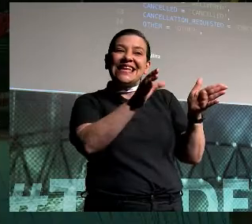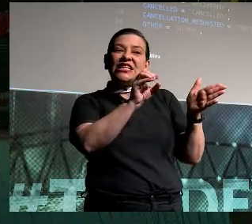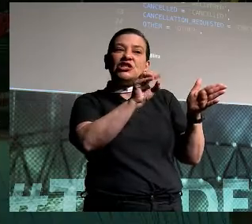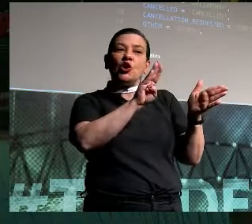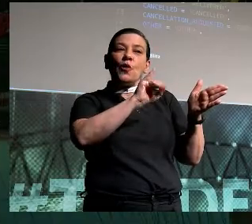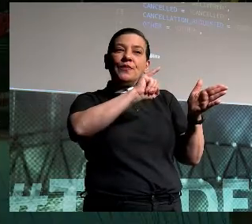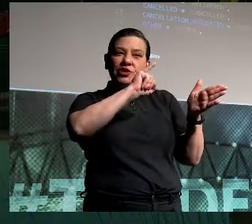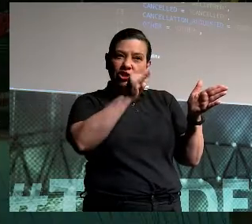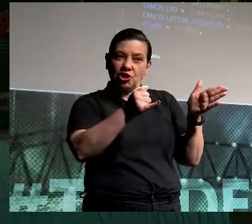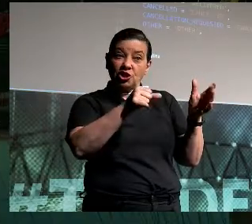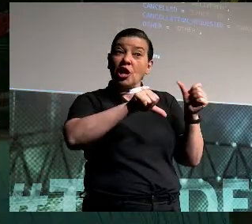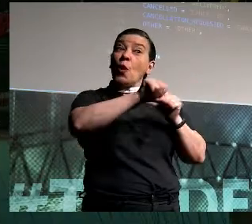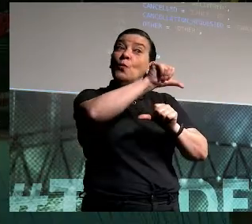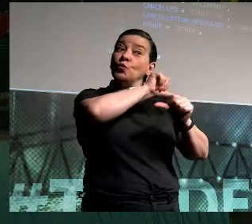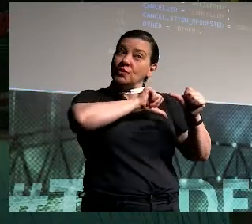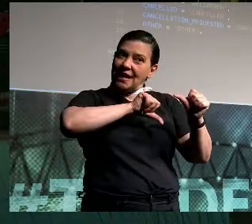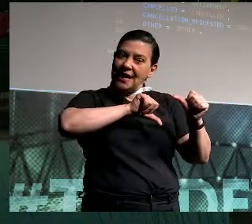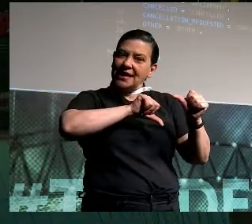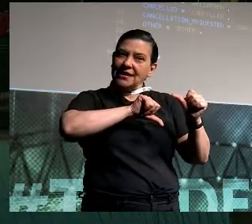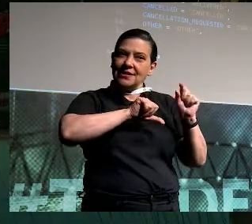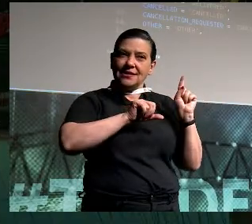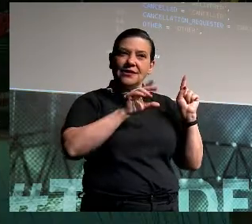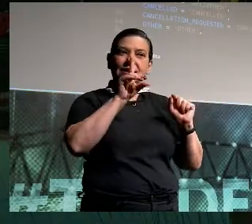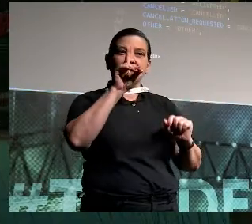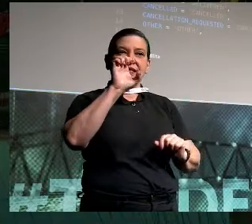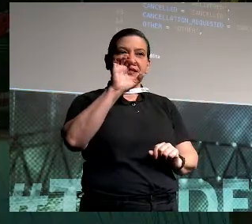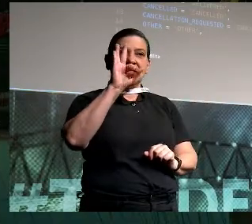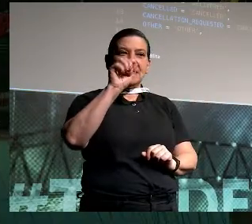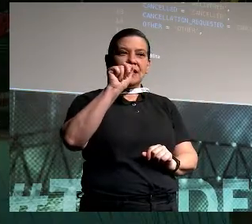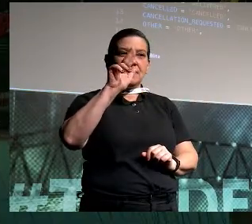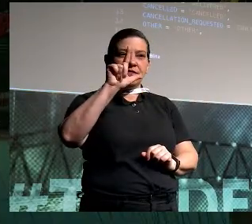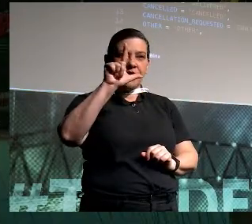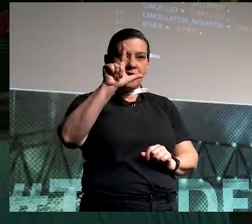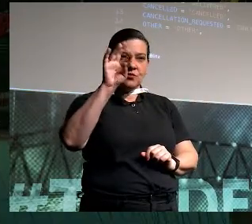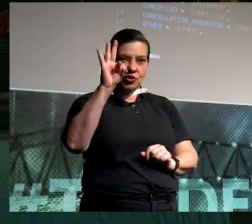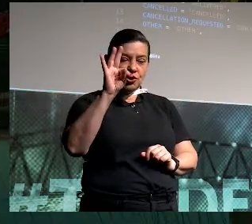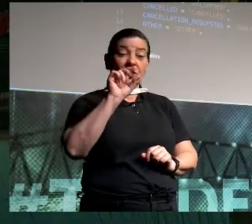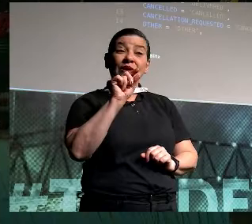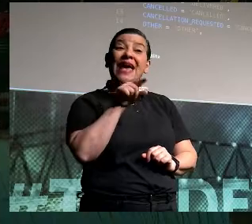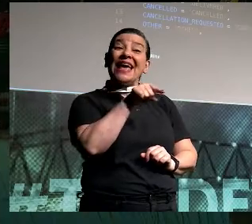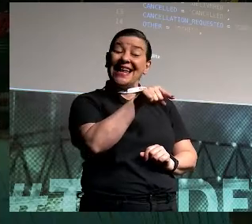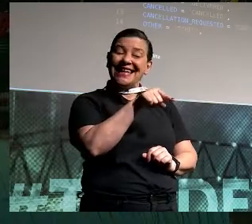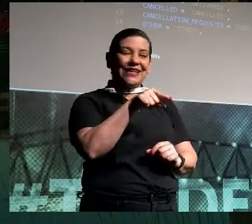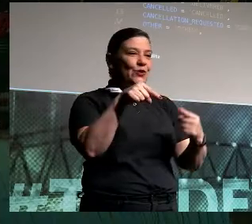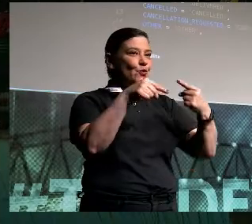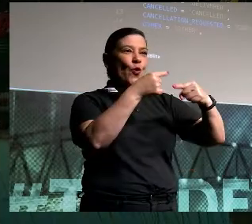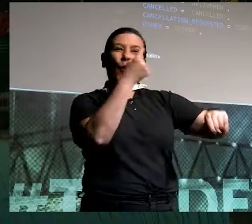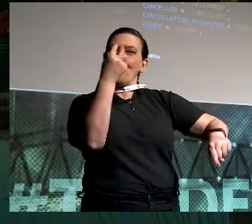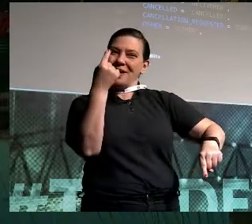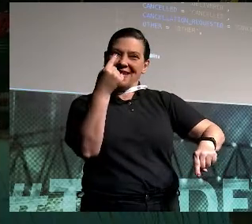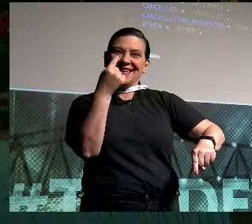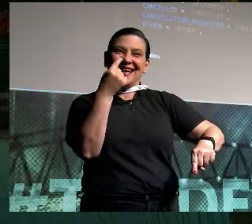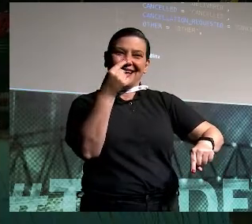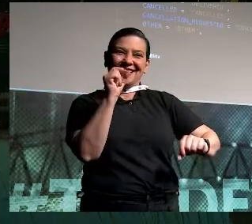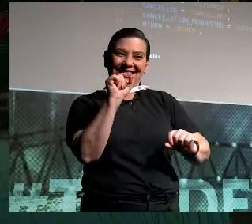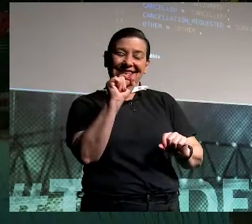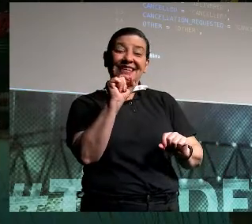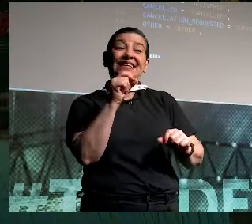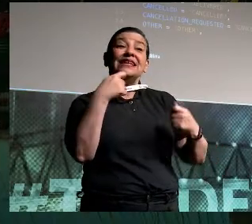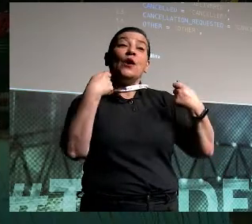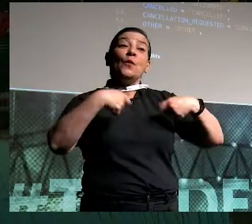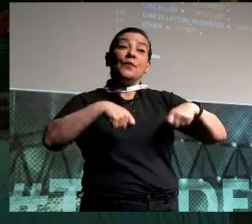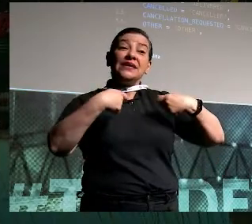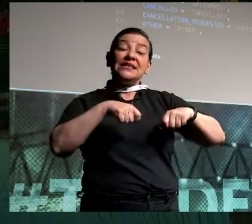aqui em vez de record? No default, o SLint, inclusive, reclama se você usar o object. Só que, para dar um extends em